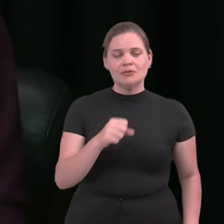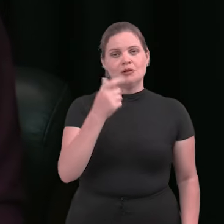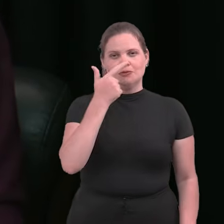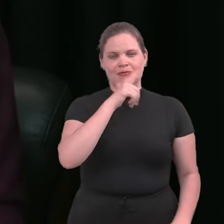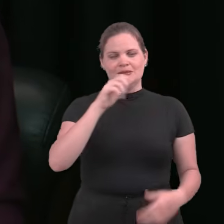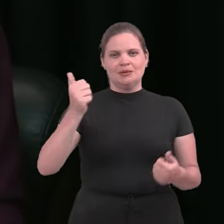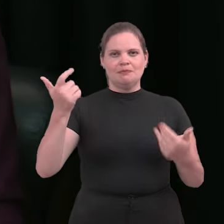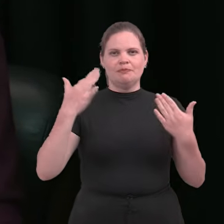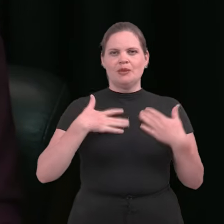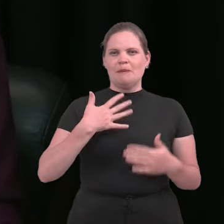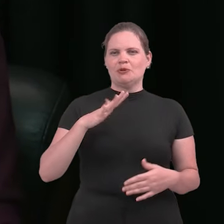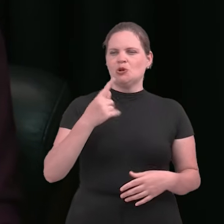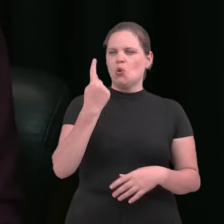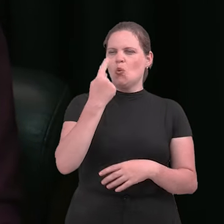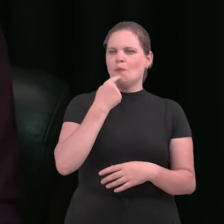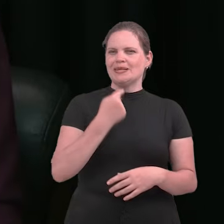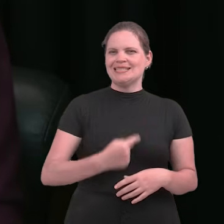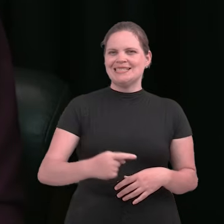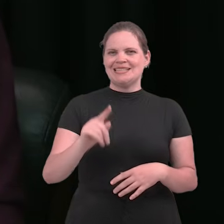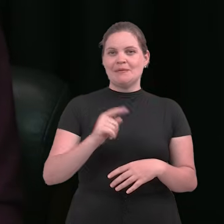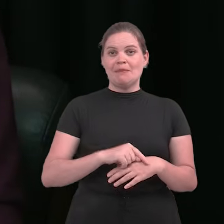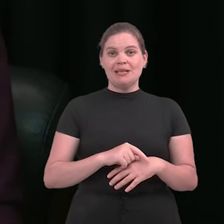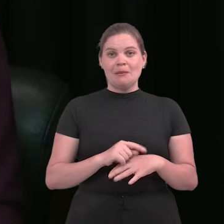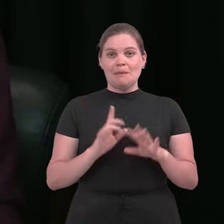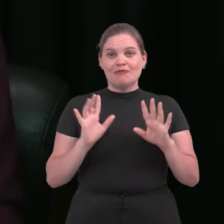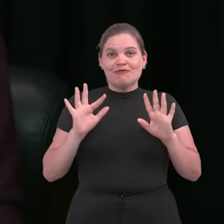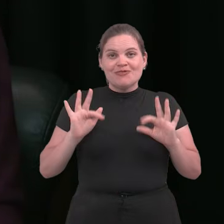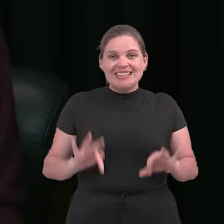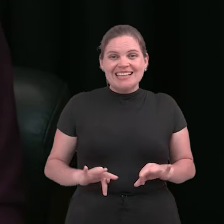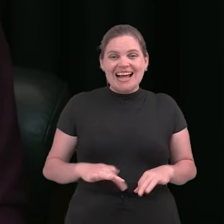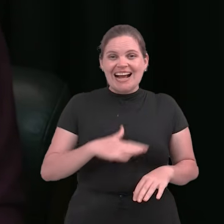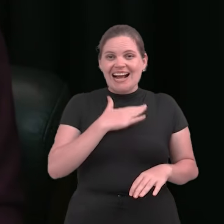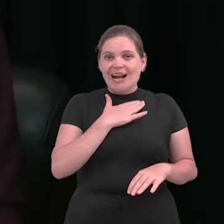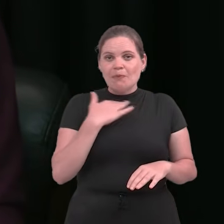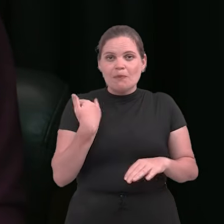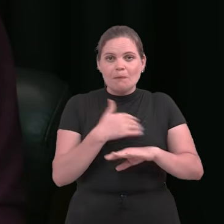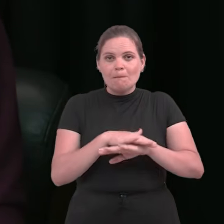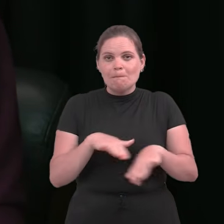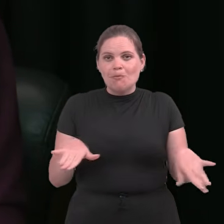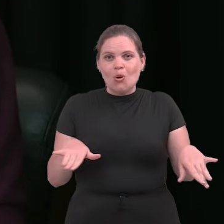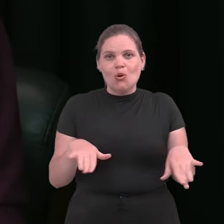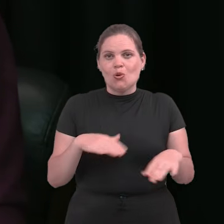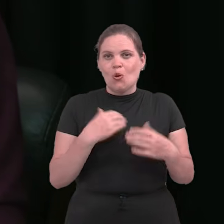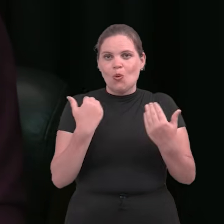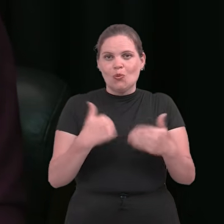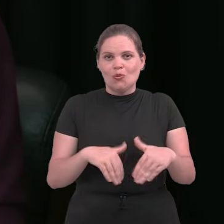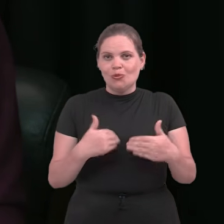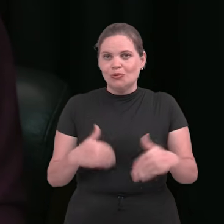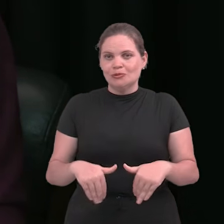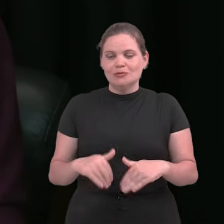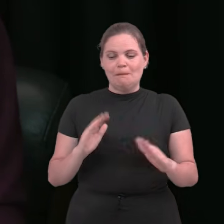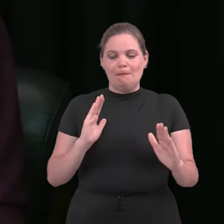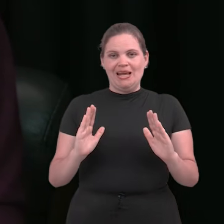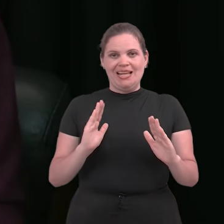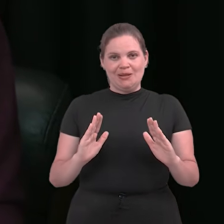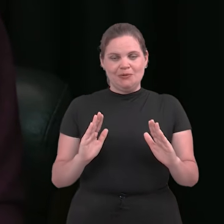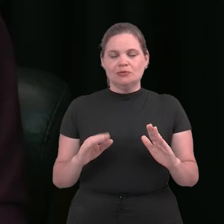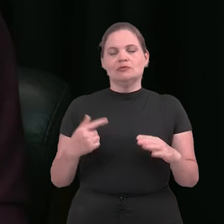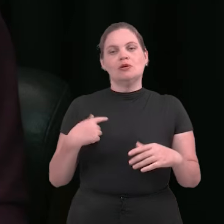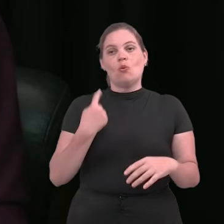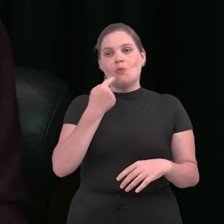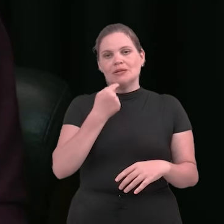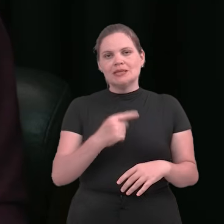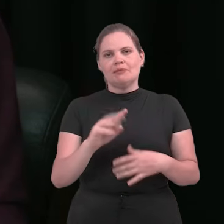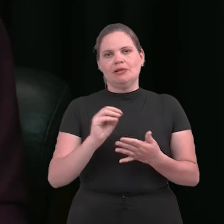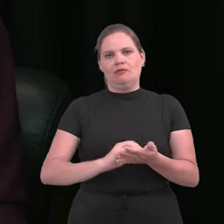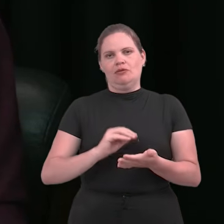veio. Faltando uma semana para o concurso vencer. Uma semana. Uma semana para vencer. Olha só. Aí o Senhor abriu essa porta. Glória a Deus. E